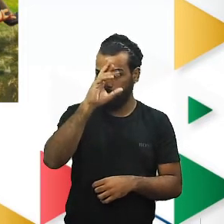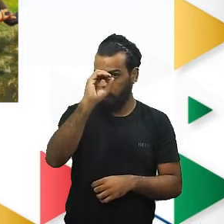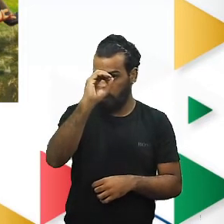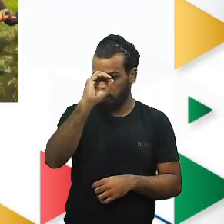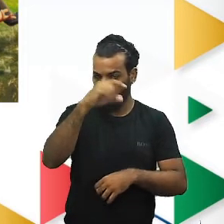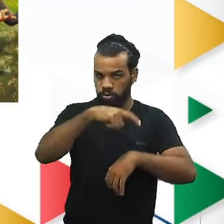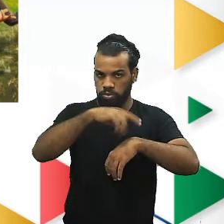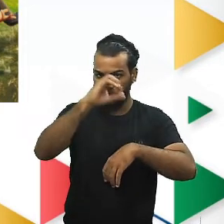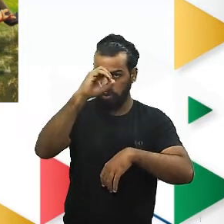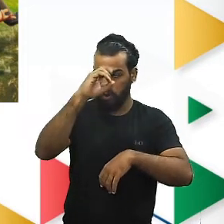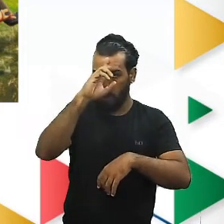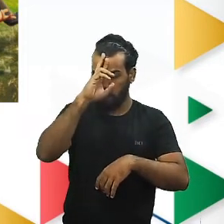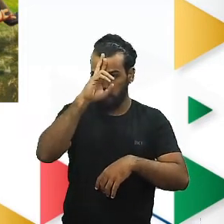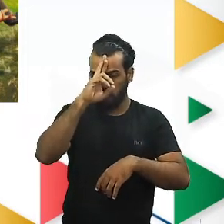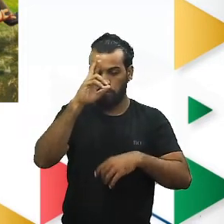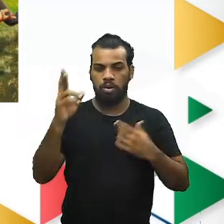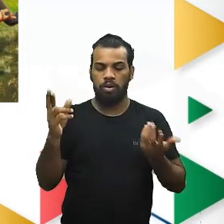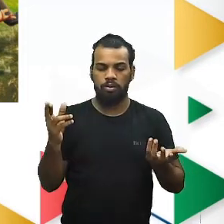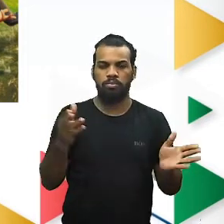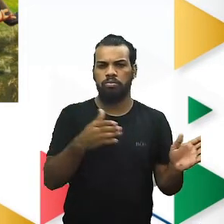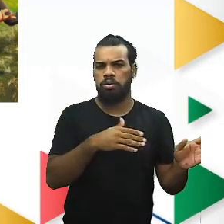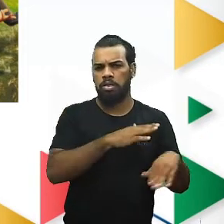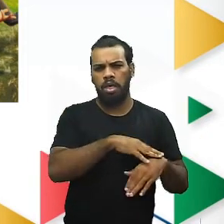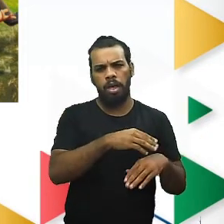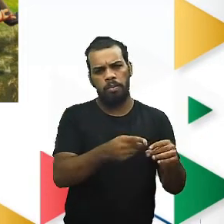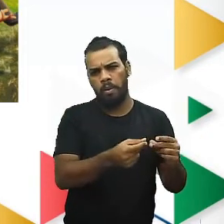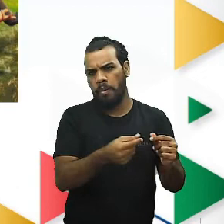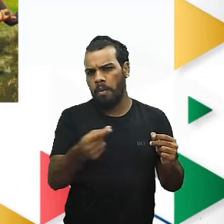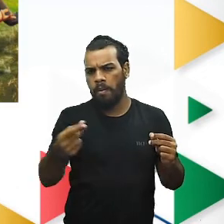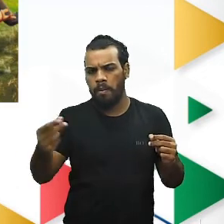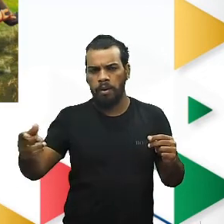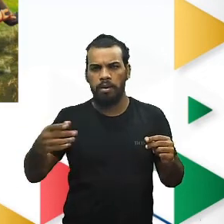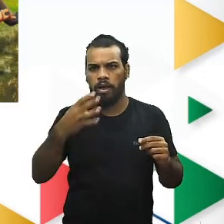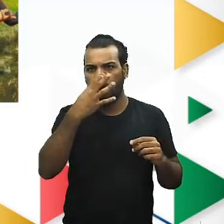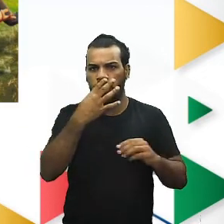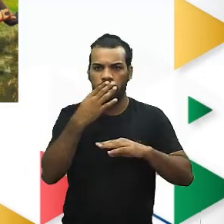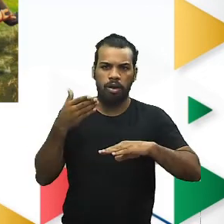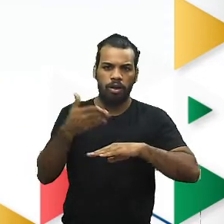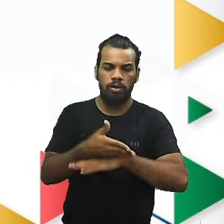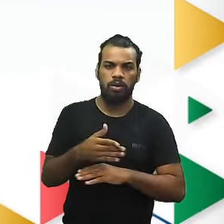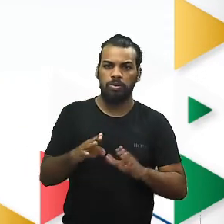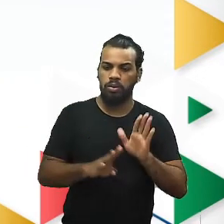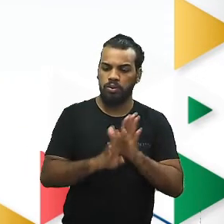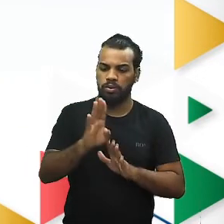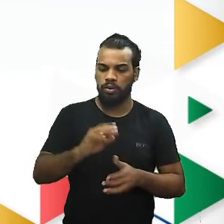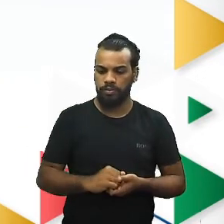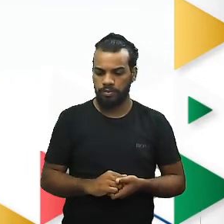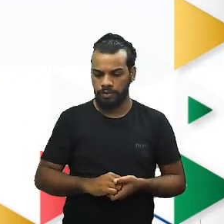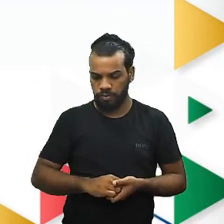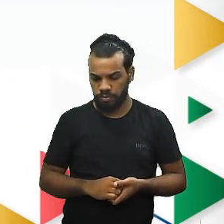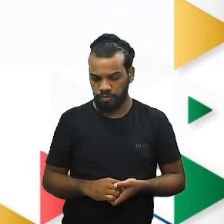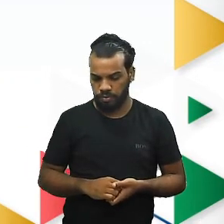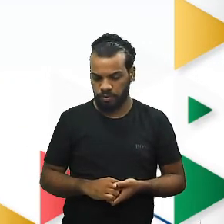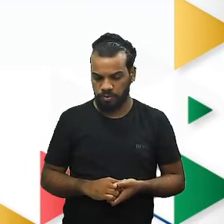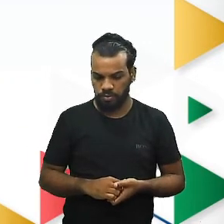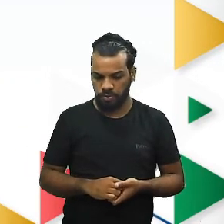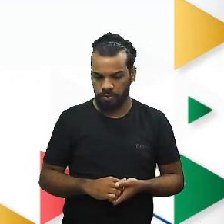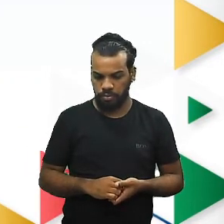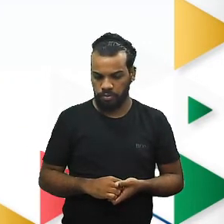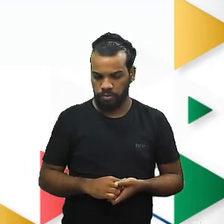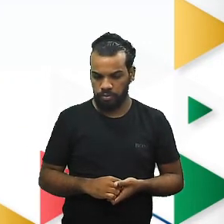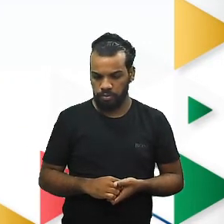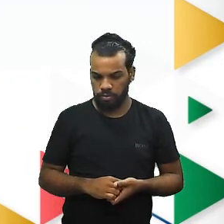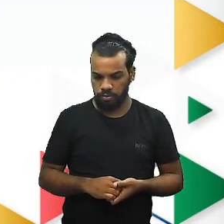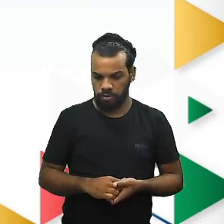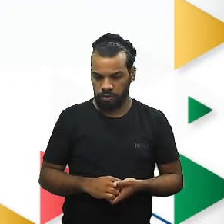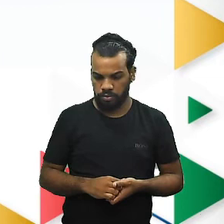que mais passou tempo em cartaz, então durou muito tempo e fez muito sucesso na época lá. Agora tivemos também